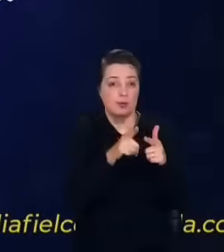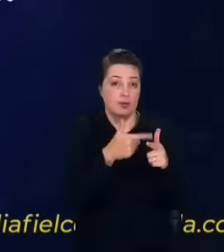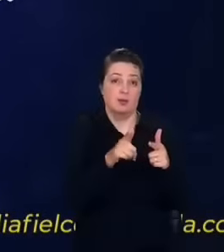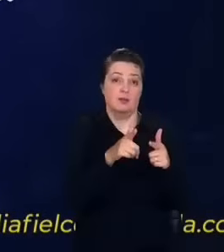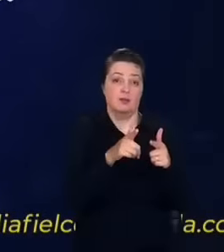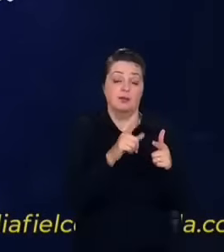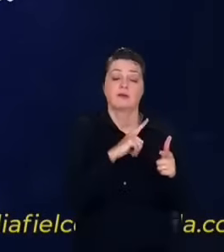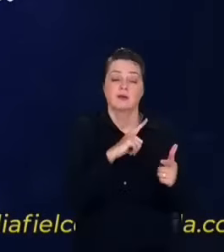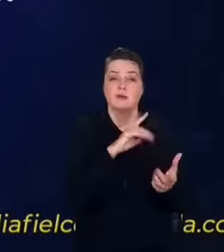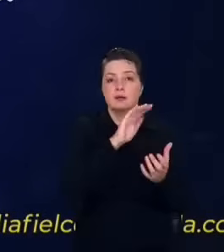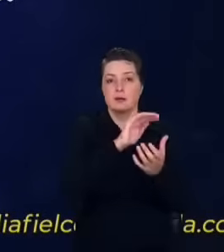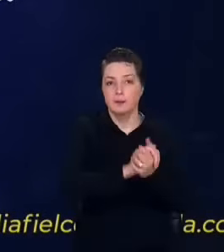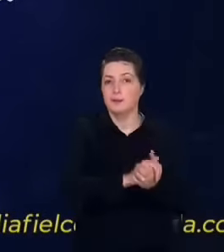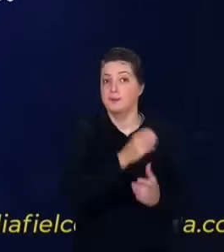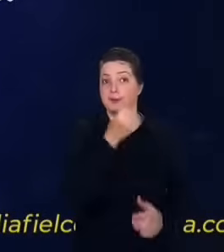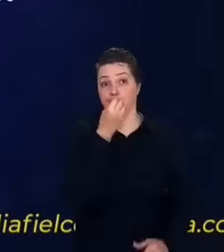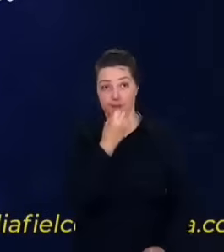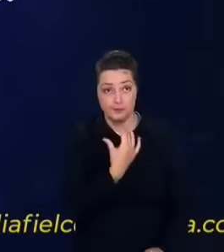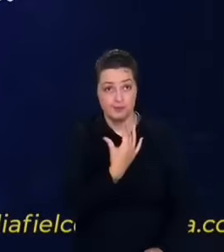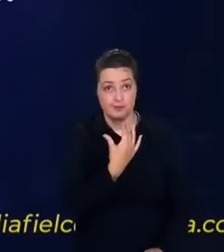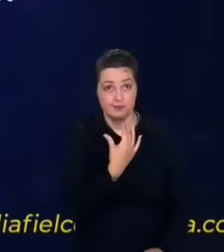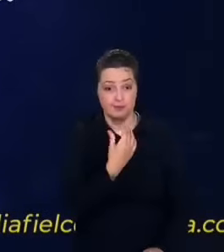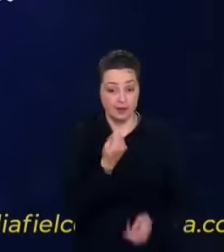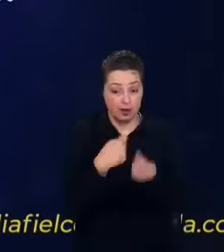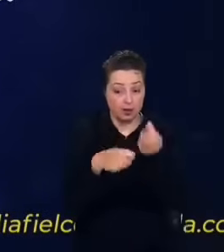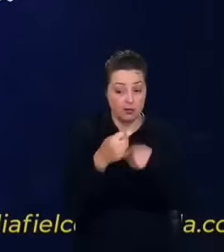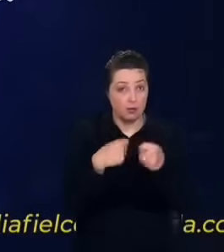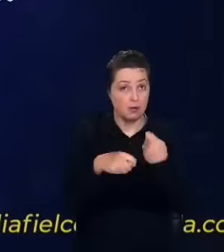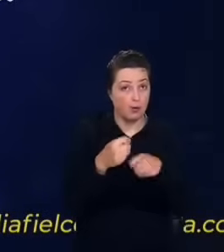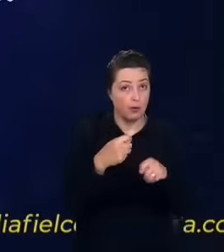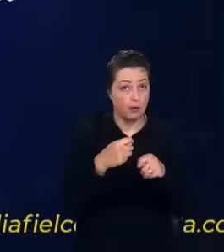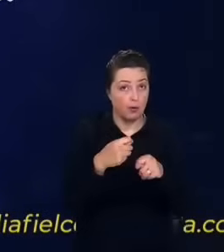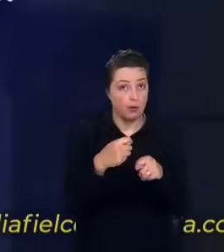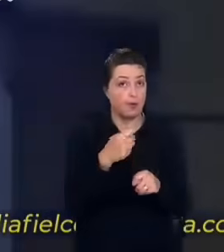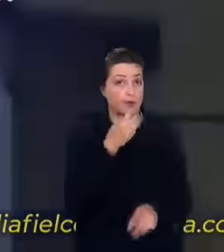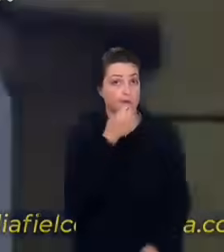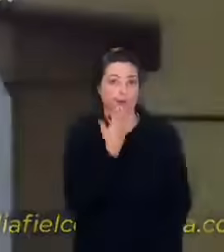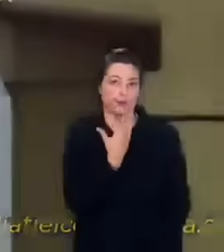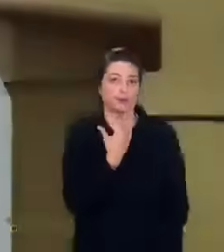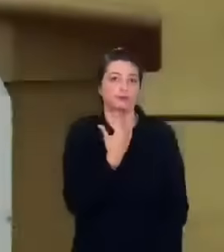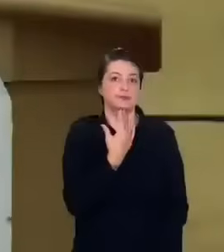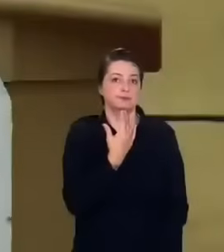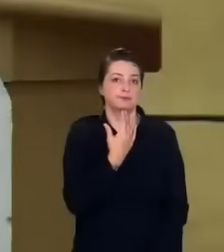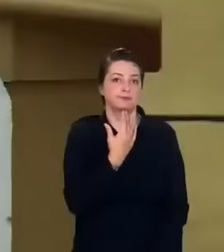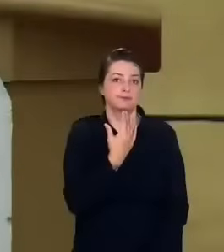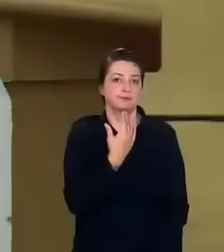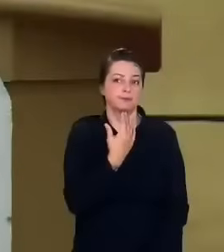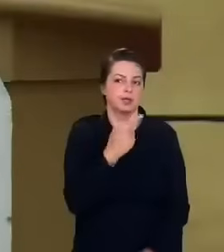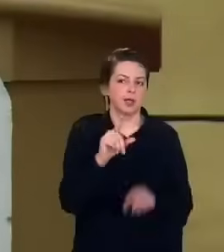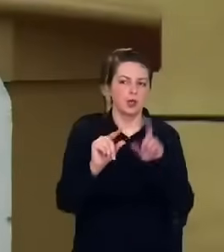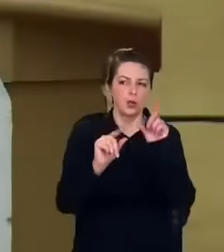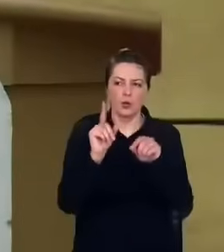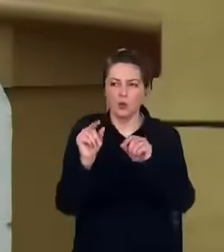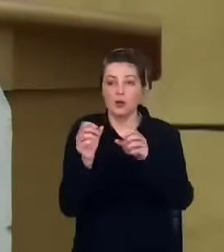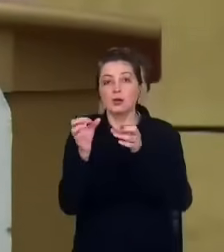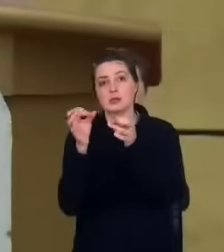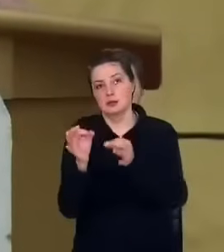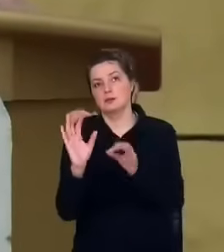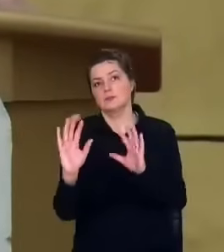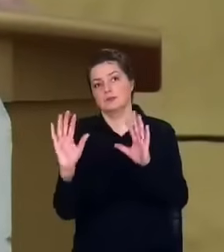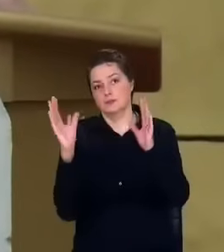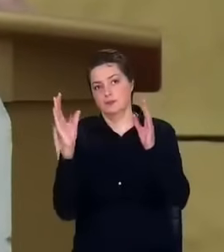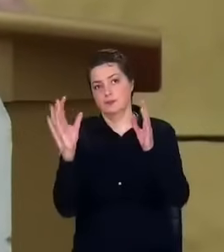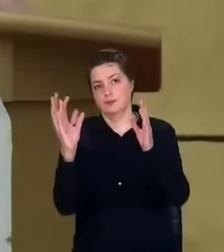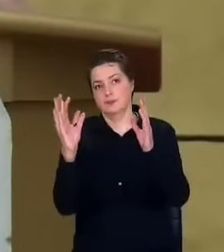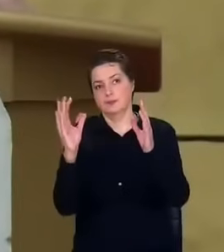mal, não vai fazer maus negócios, não vai fazer escolhas erradas. Quem me segue